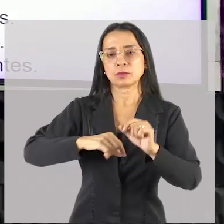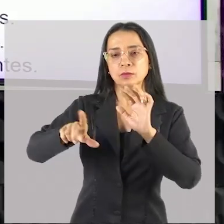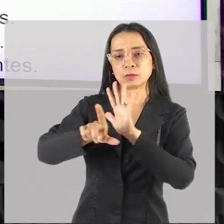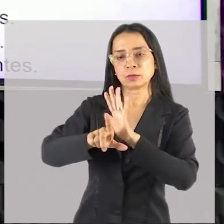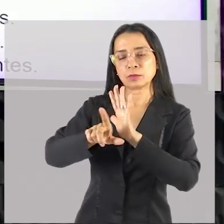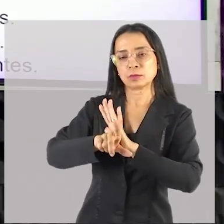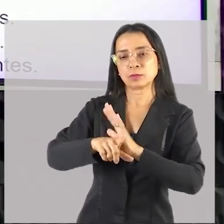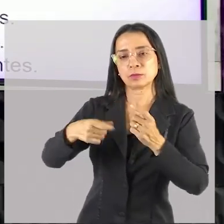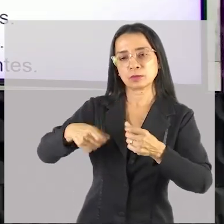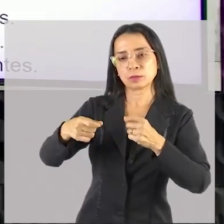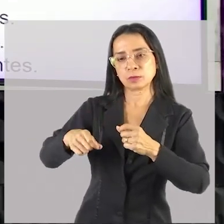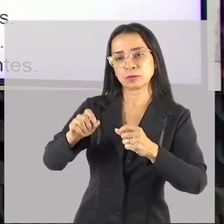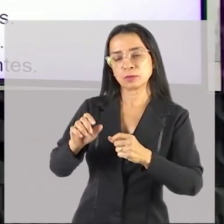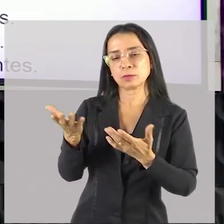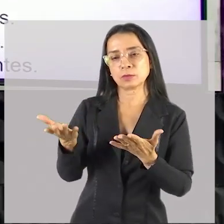individual,